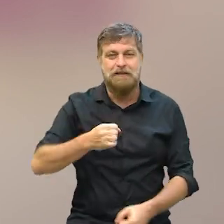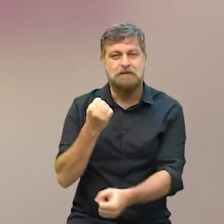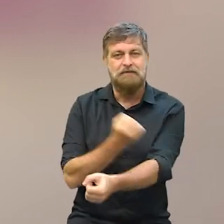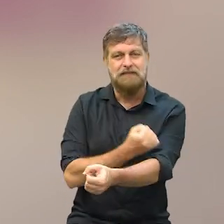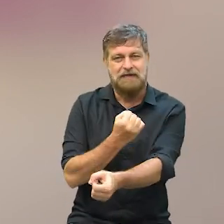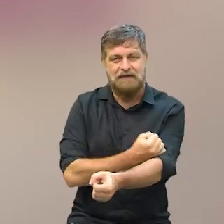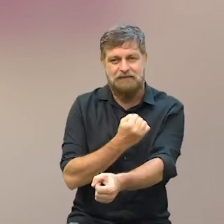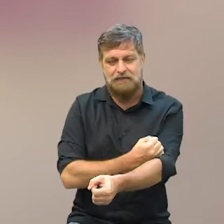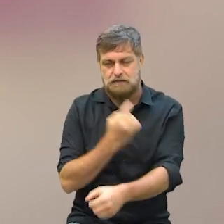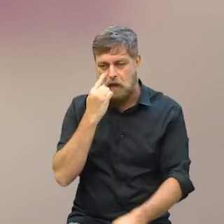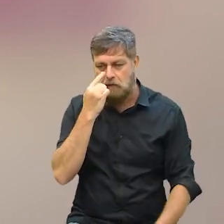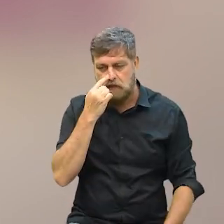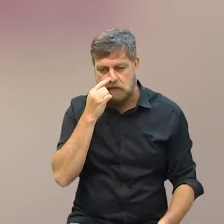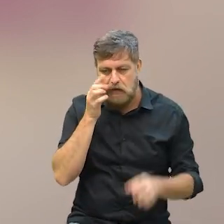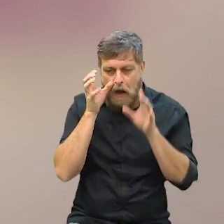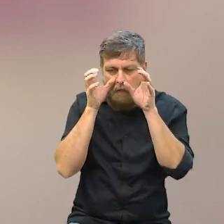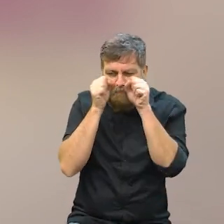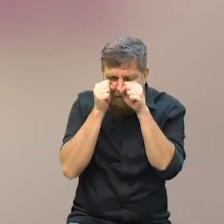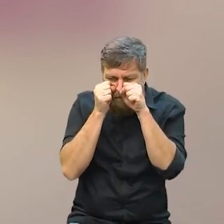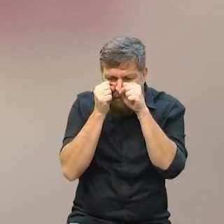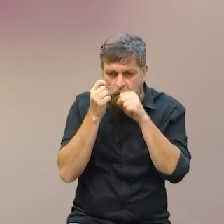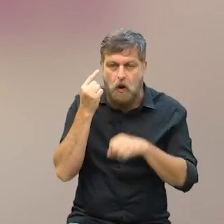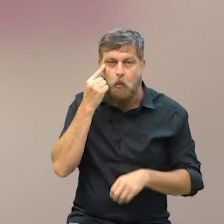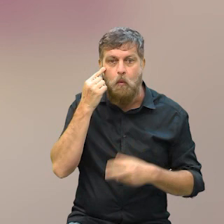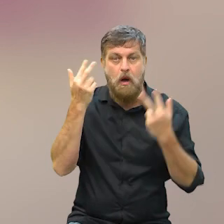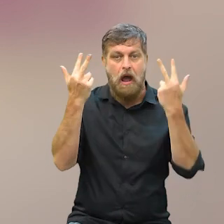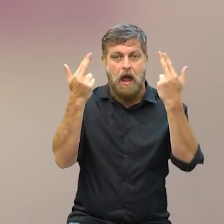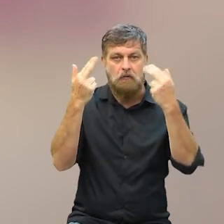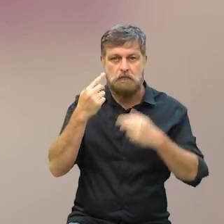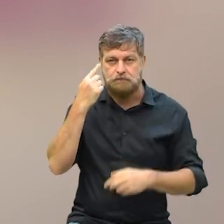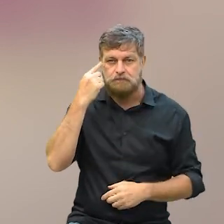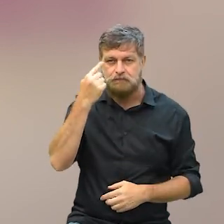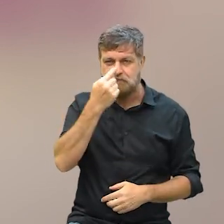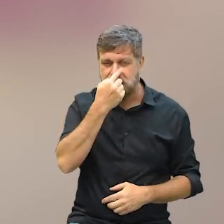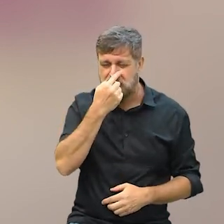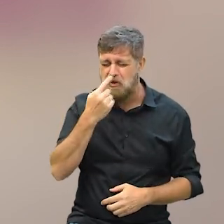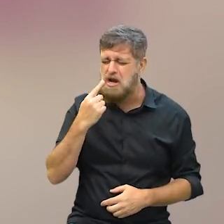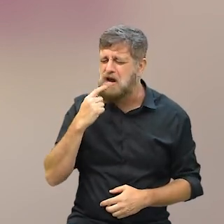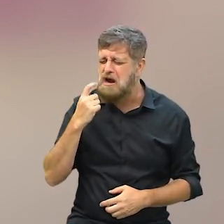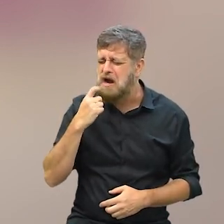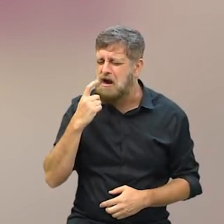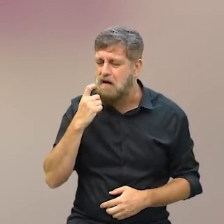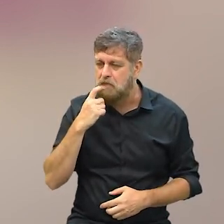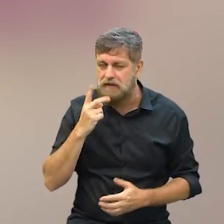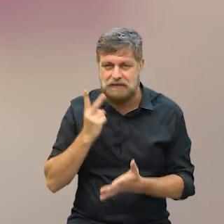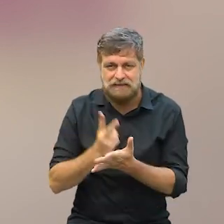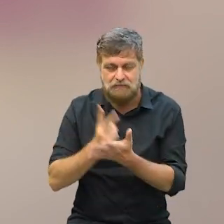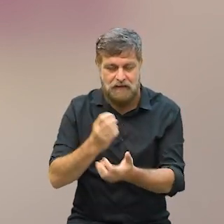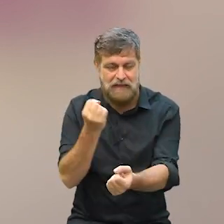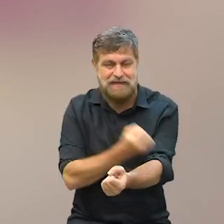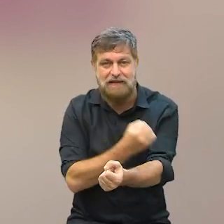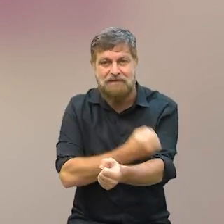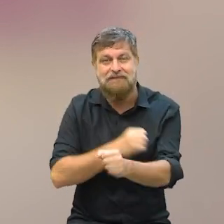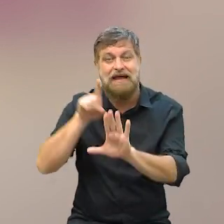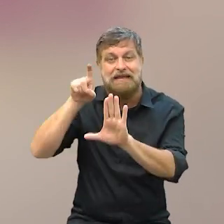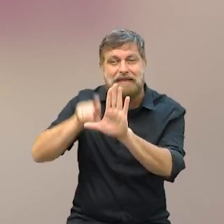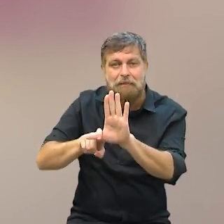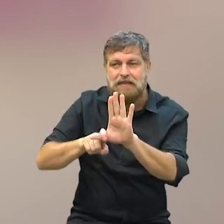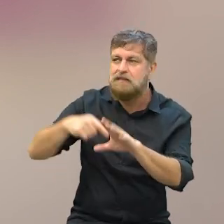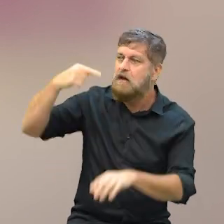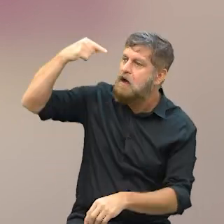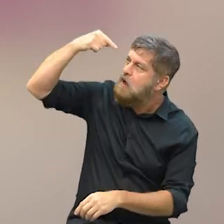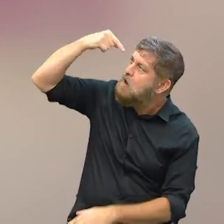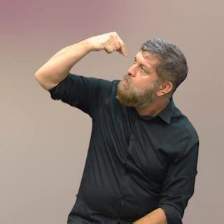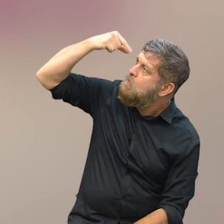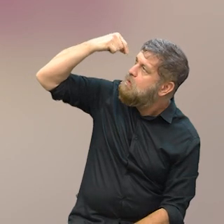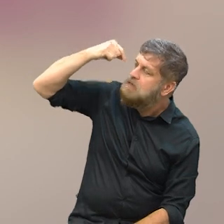quando você para de usar, o nariz entope. É a mesma coisa. No olho, você para de usar, o olho começa a ficar vermelho. Então, você fica dependente desse colírio.